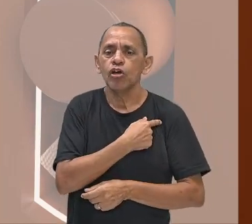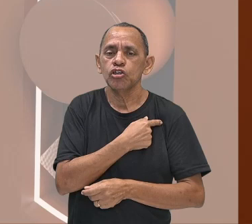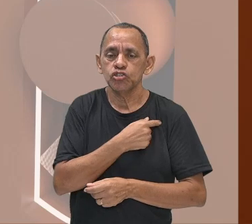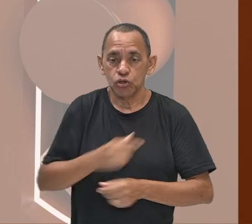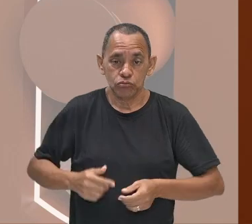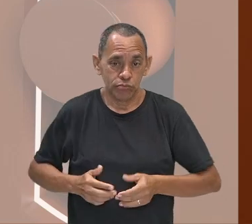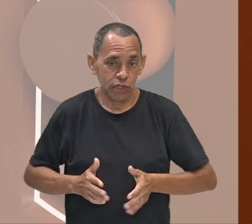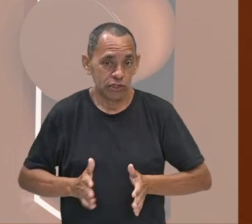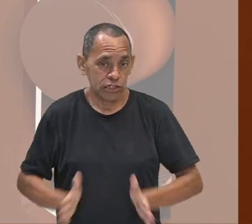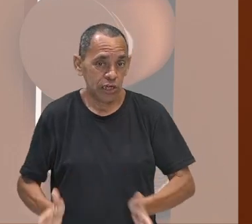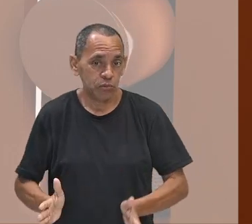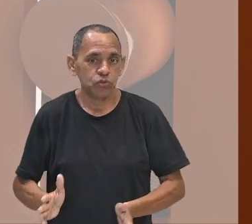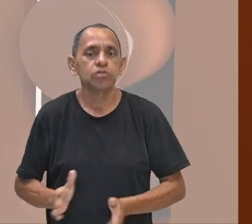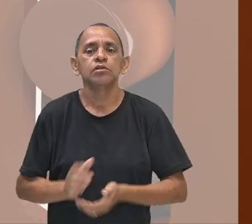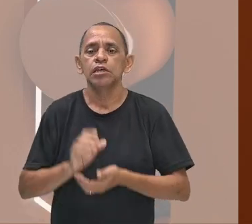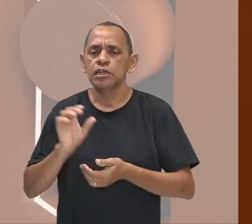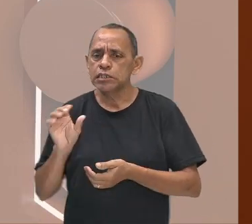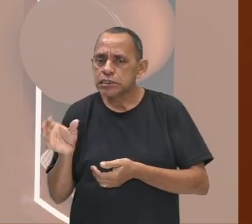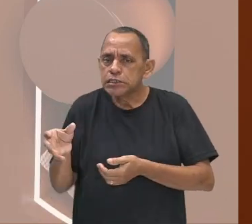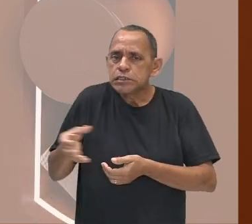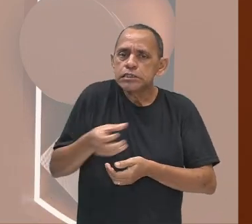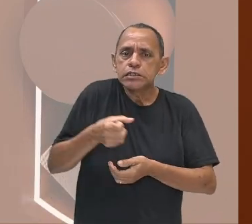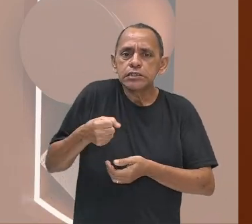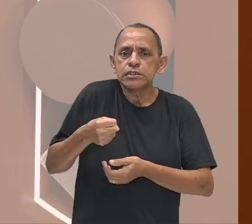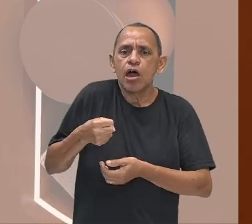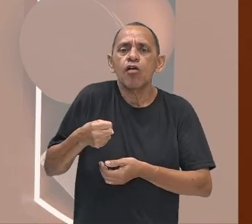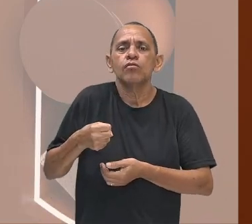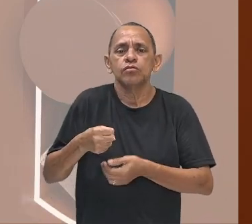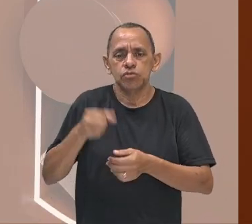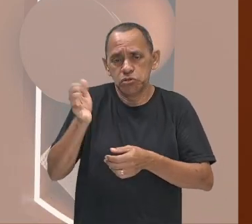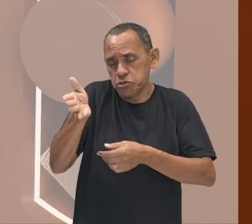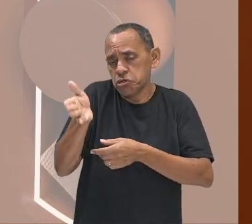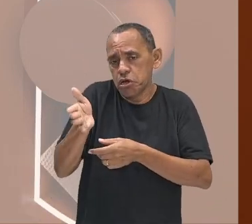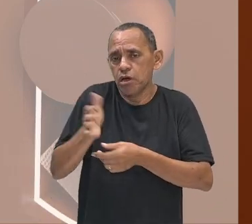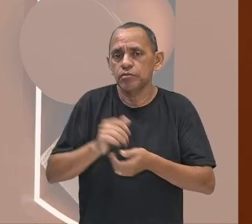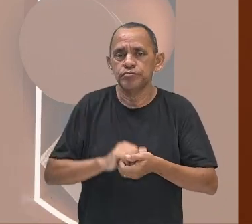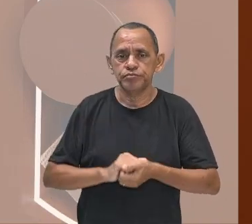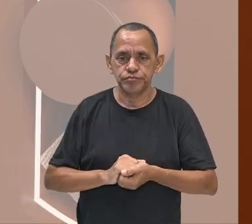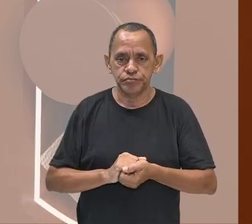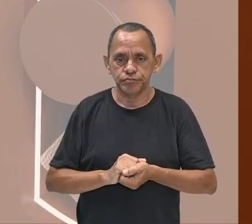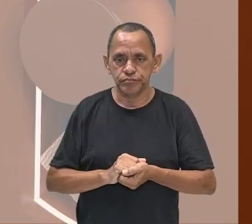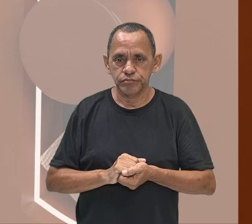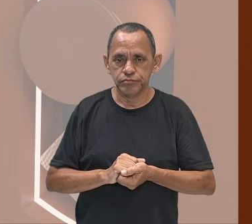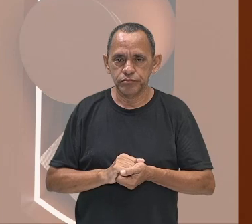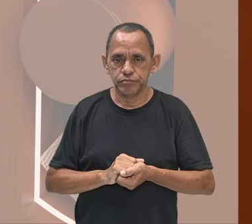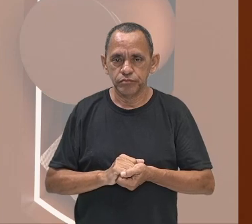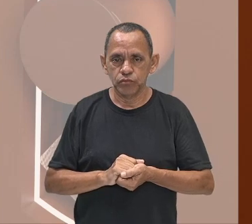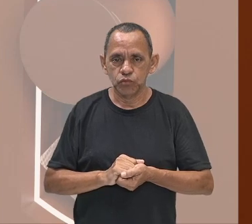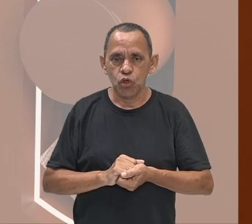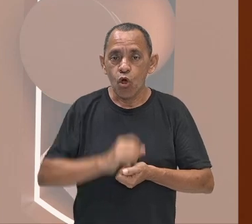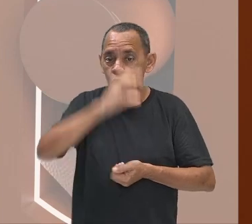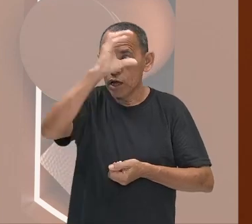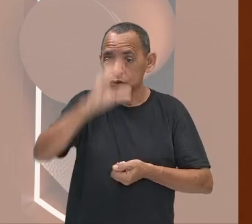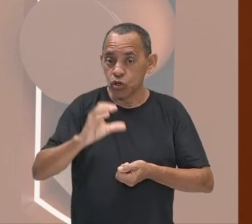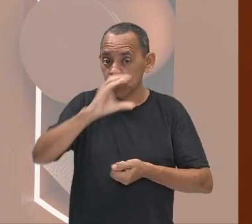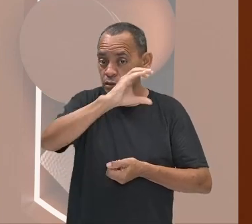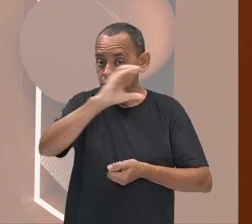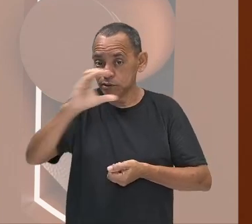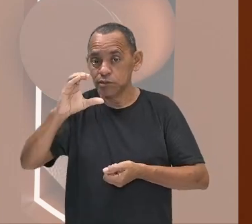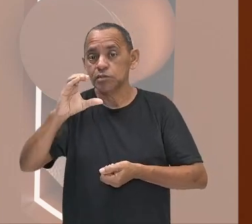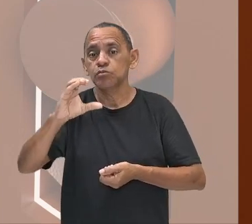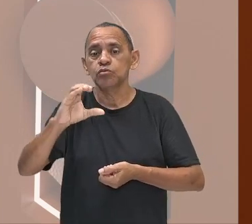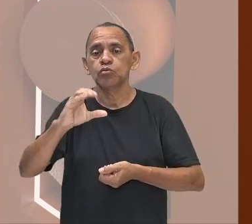ele atraía muito a burguesia. Porque se de um lado o catolicismo dizia o seguinte, é mais